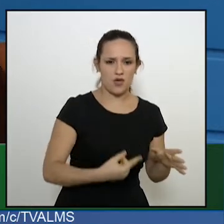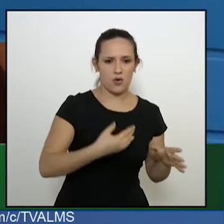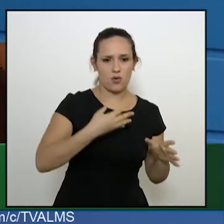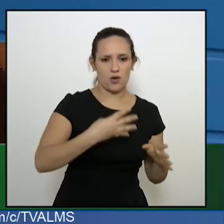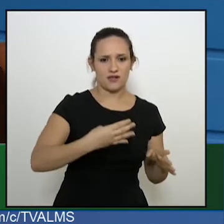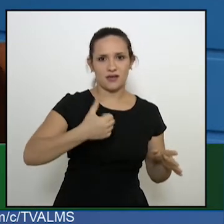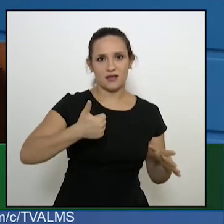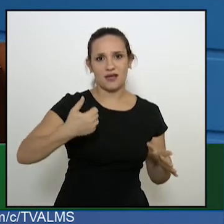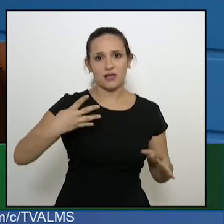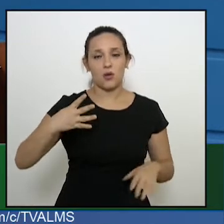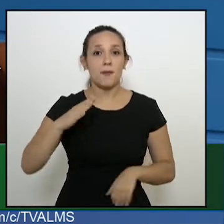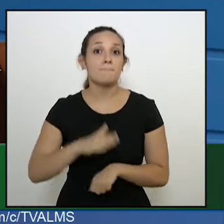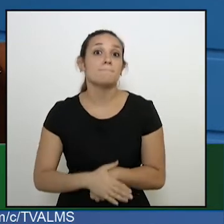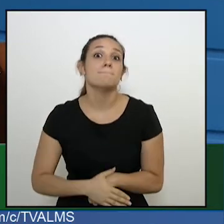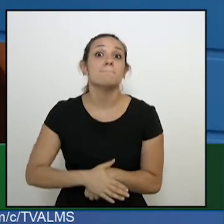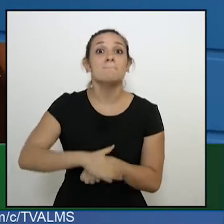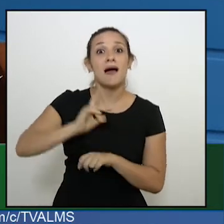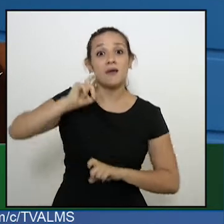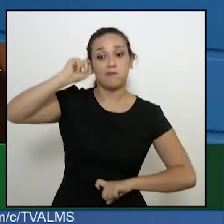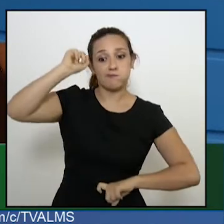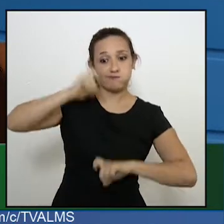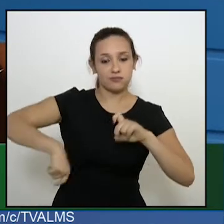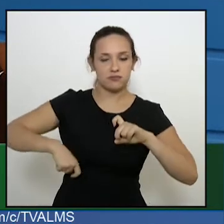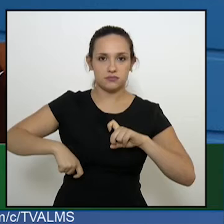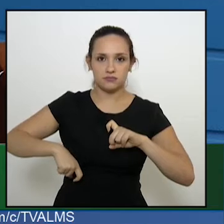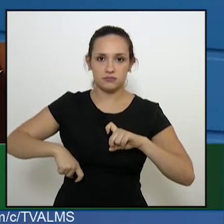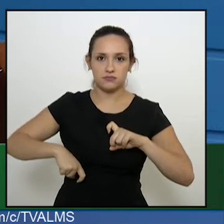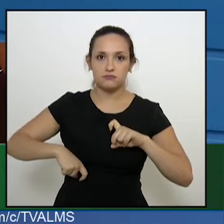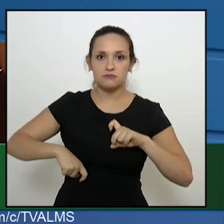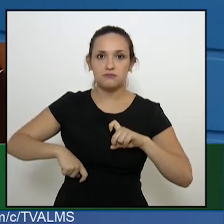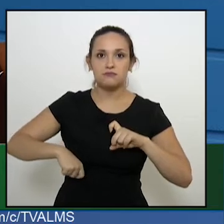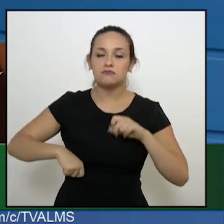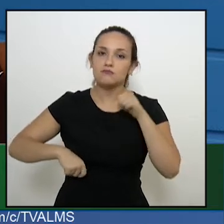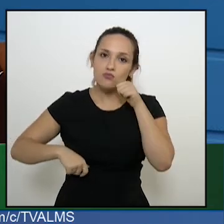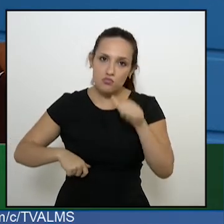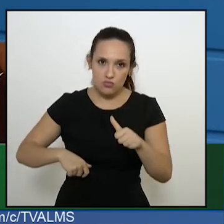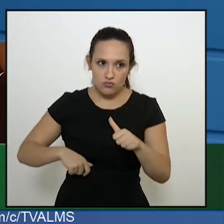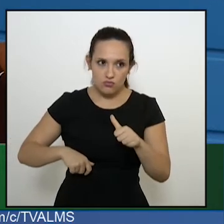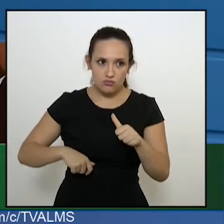1.414 estupros em 2014 para